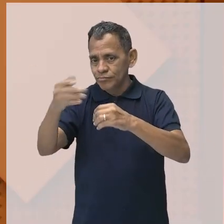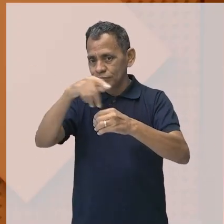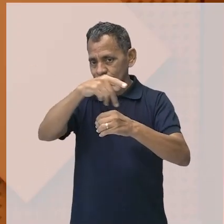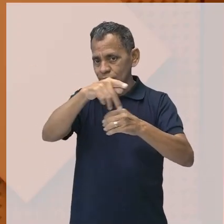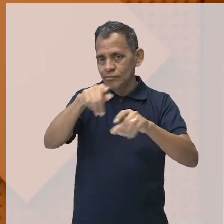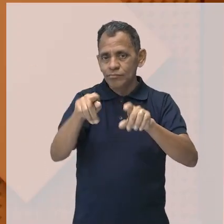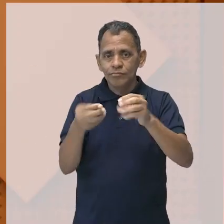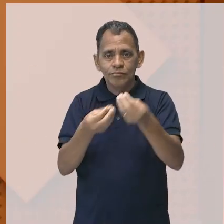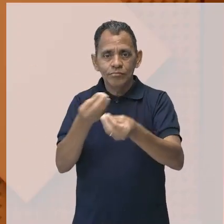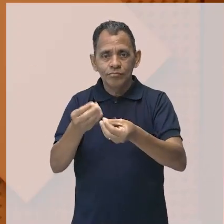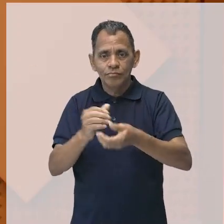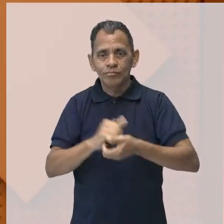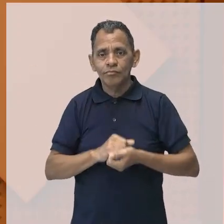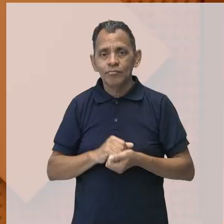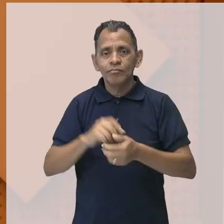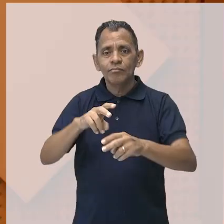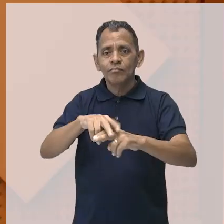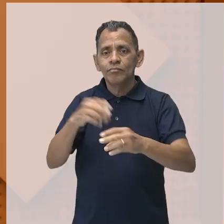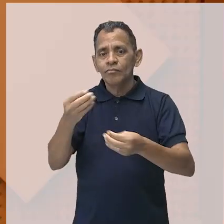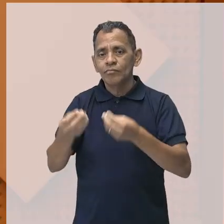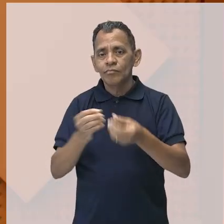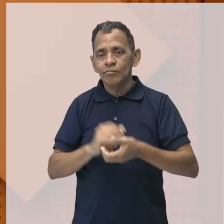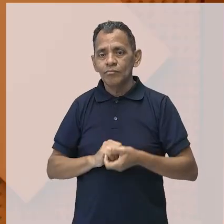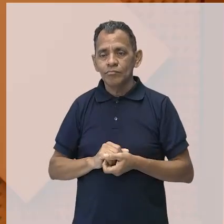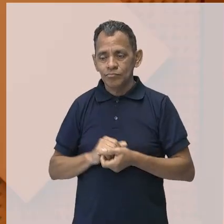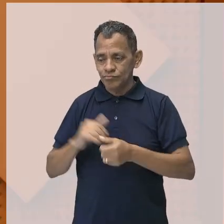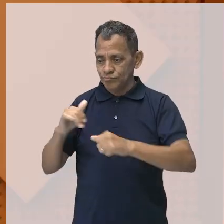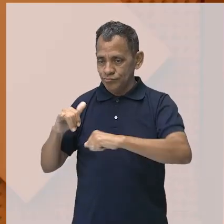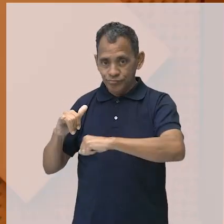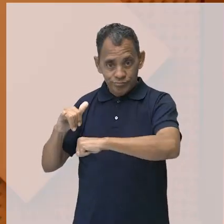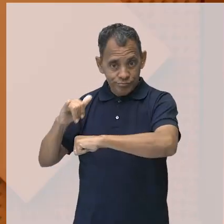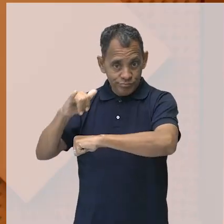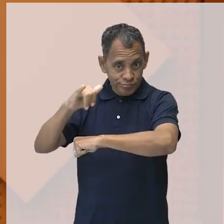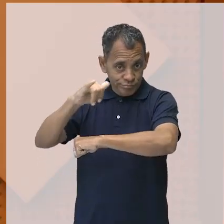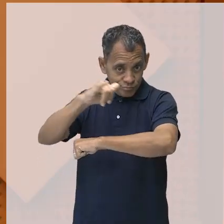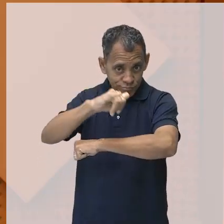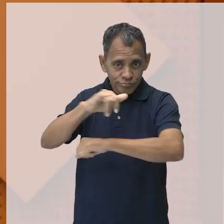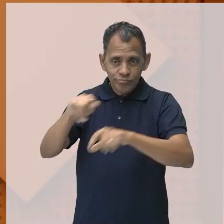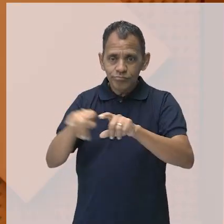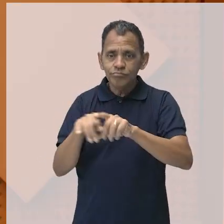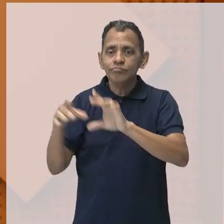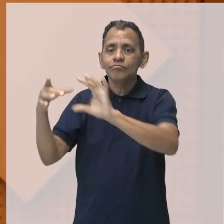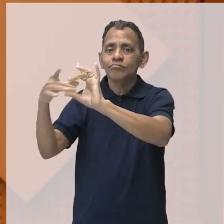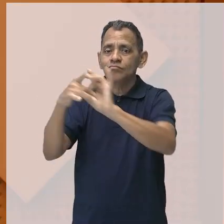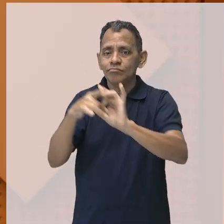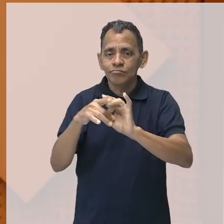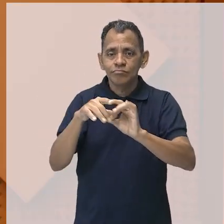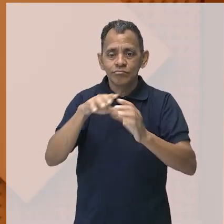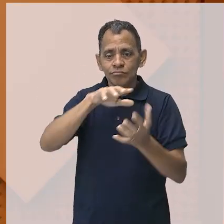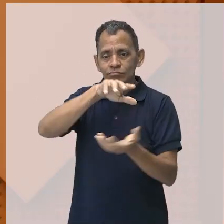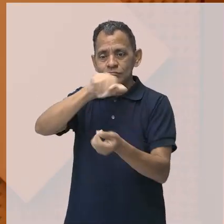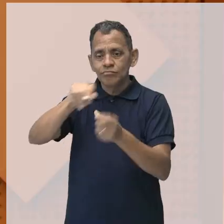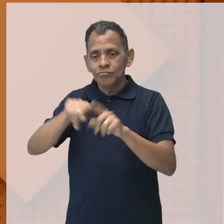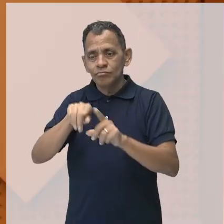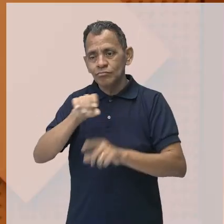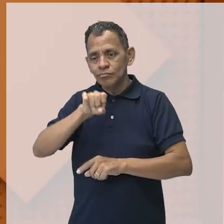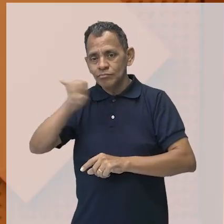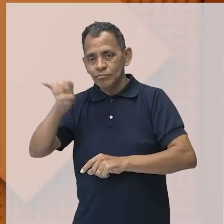feita, professor? Através, por exemplo, de portos e aeroportos conectados com o mundo. Se você for, por exemplo, ao